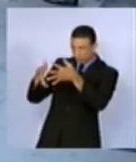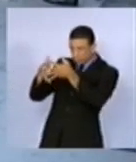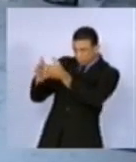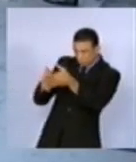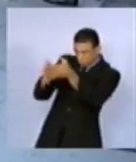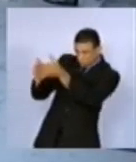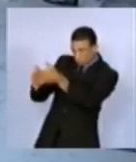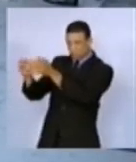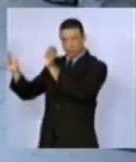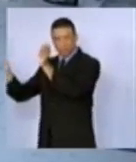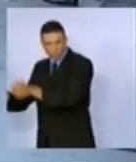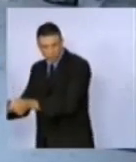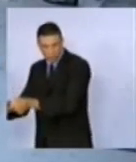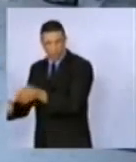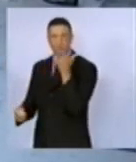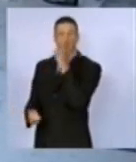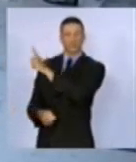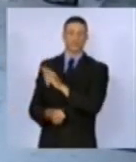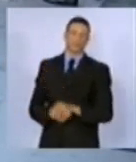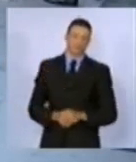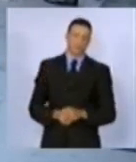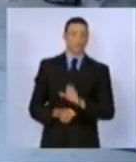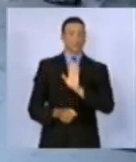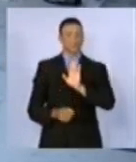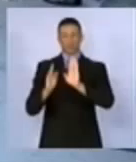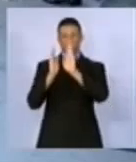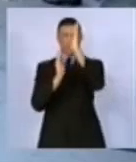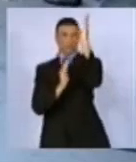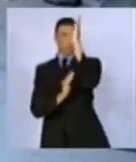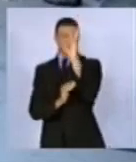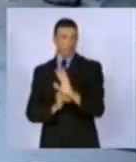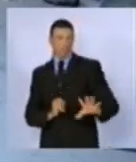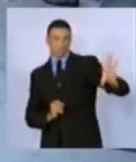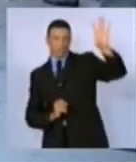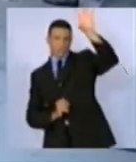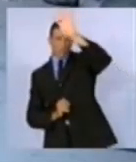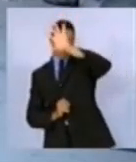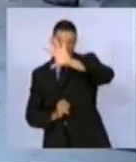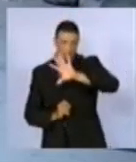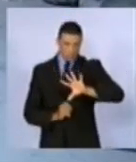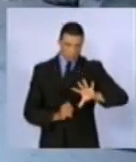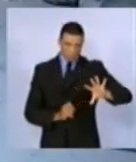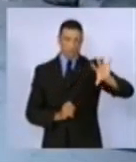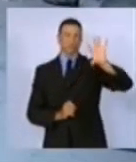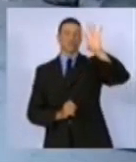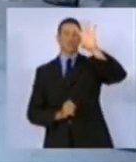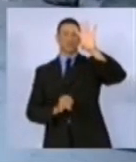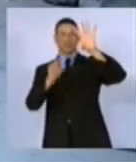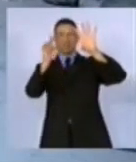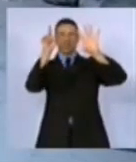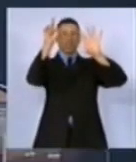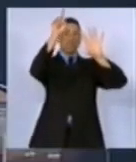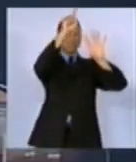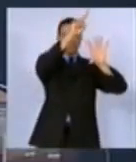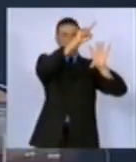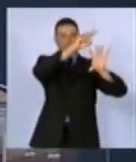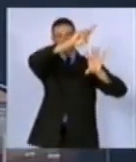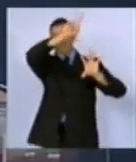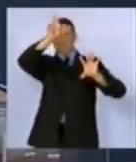do que a média no estado quer dizer é é é é público e notório que houve uma valorização de terras no no no nosso país no meu estado